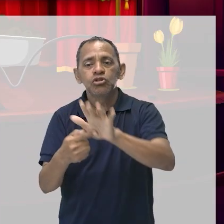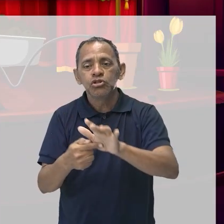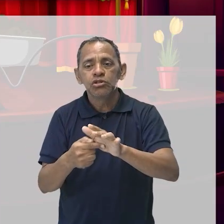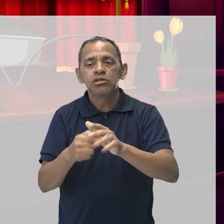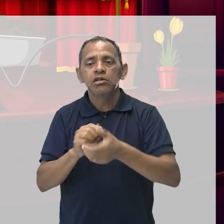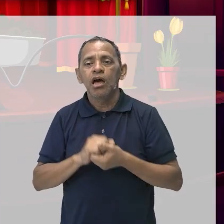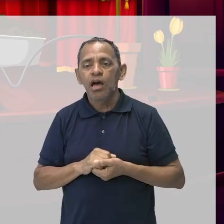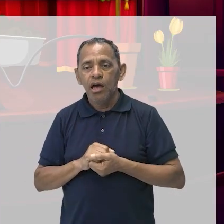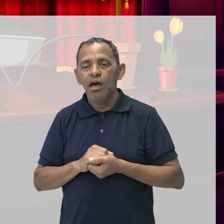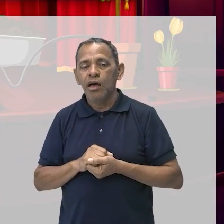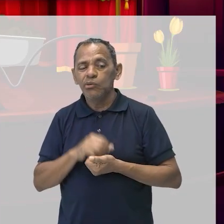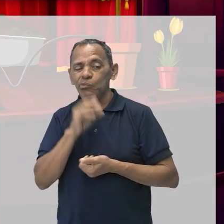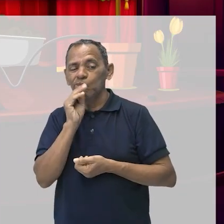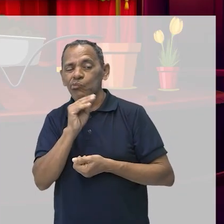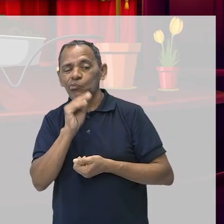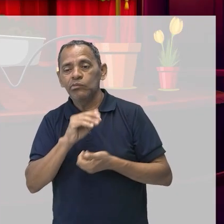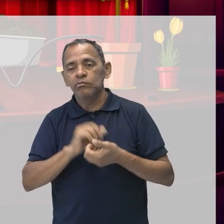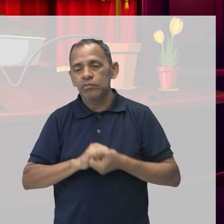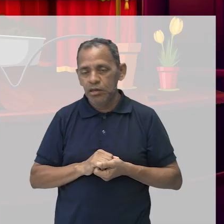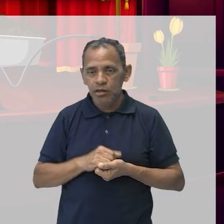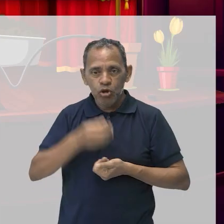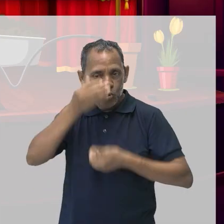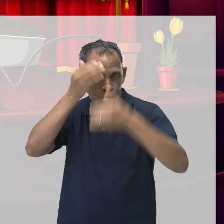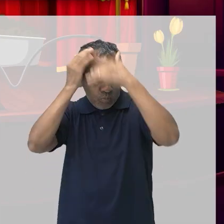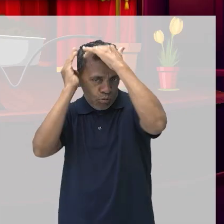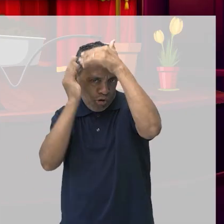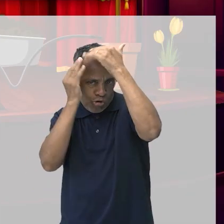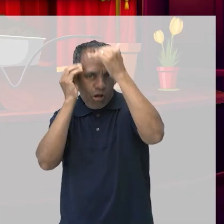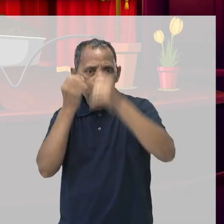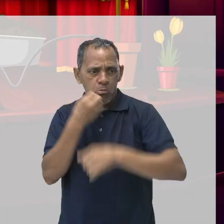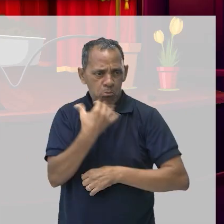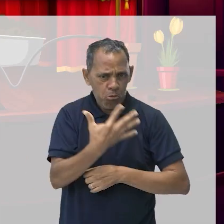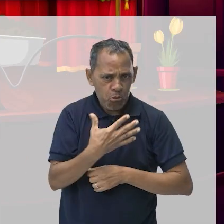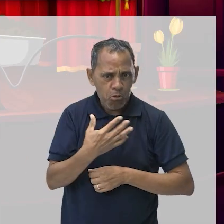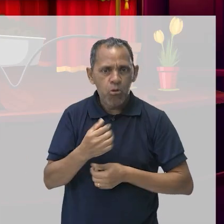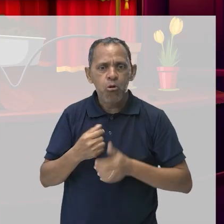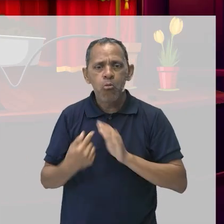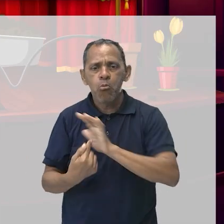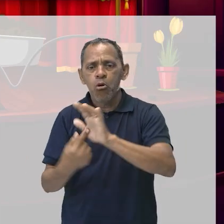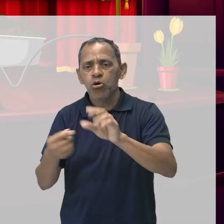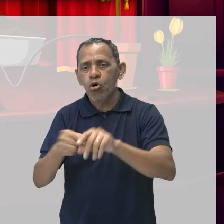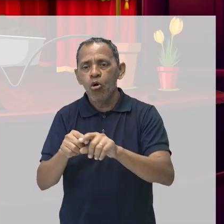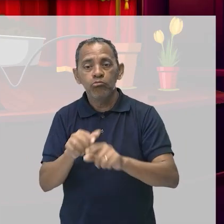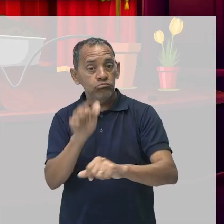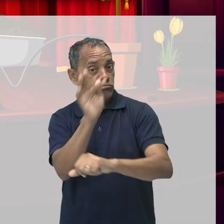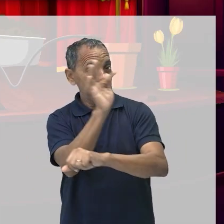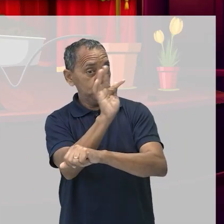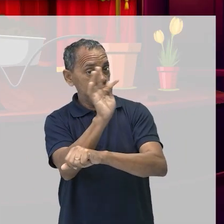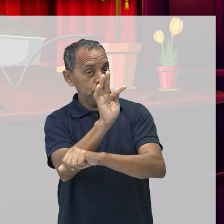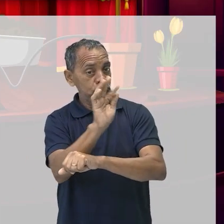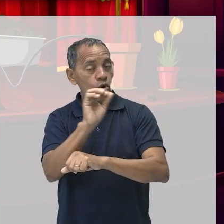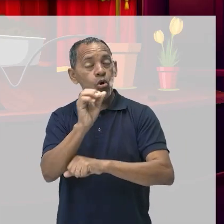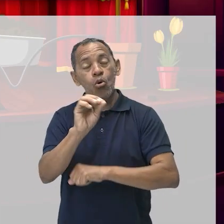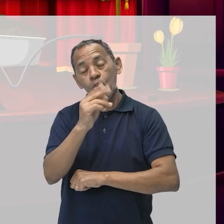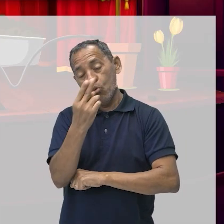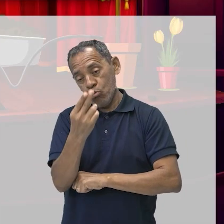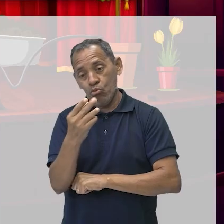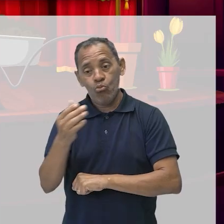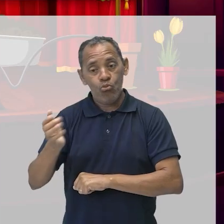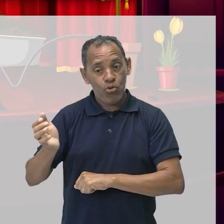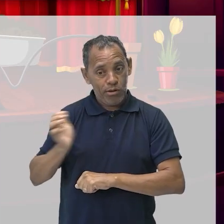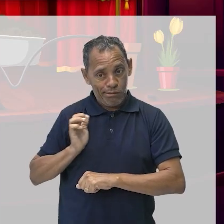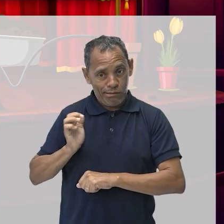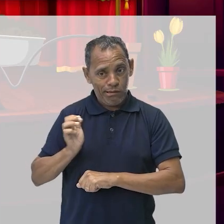ou desespero. Um penteado elegante sugere o quê? Formalidade ou riqueza,